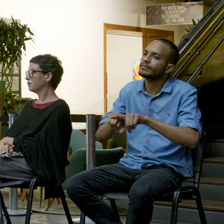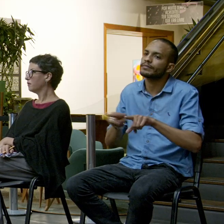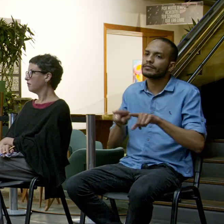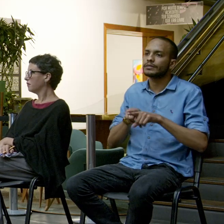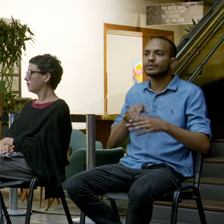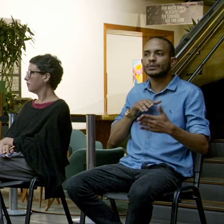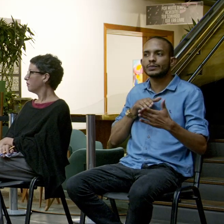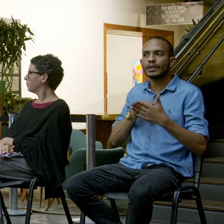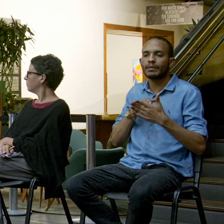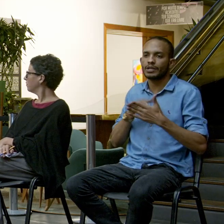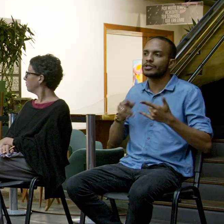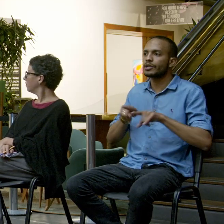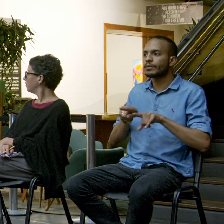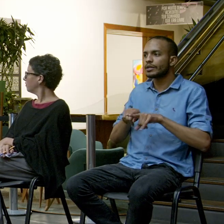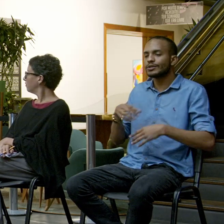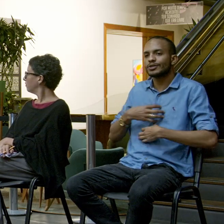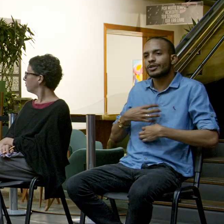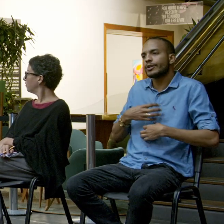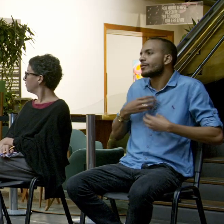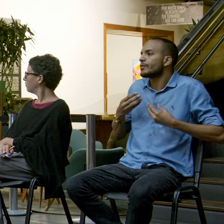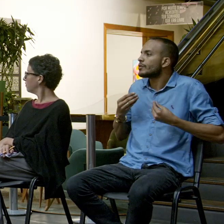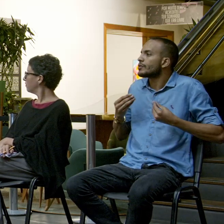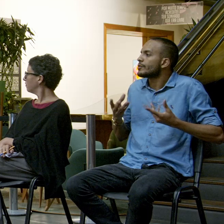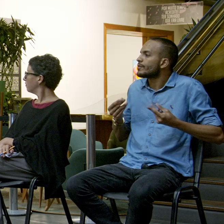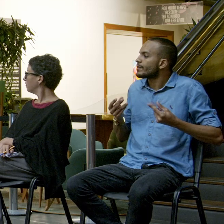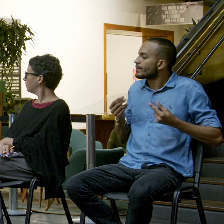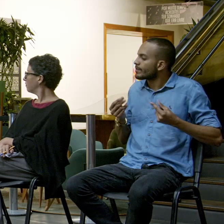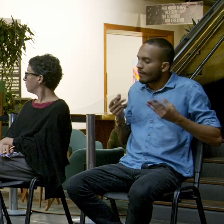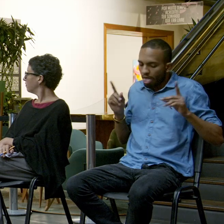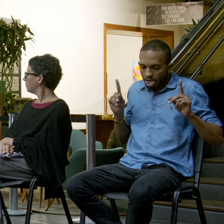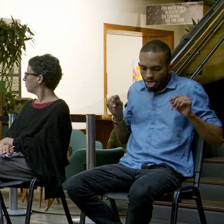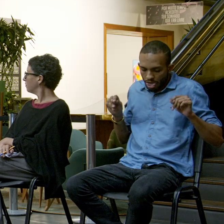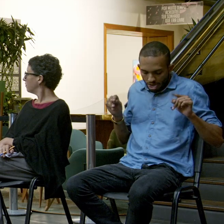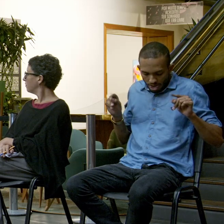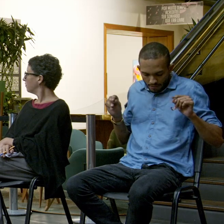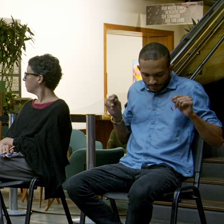os limites, e de uma maneira muito